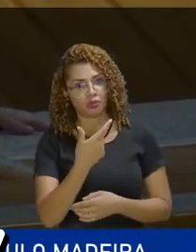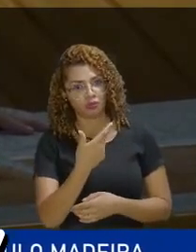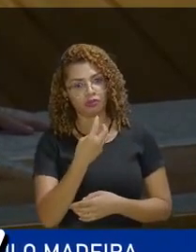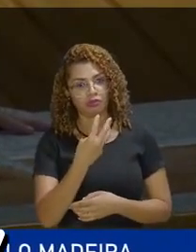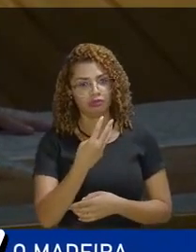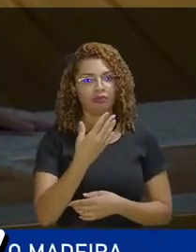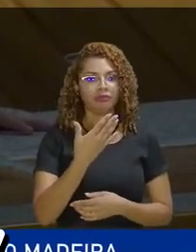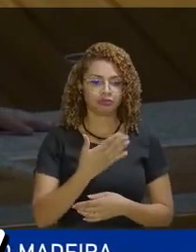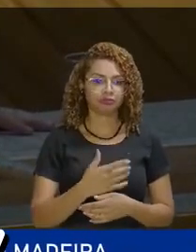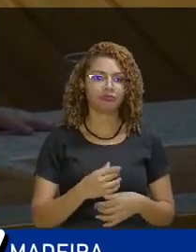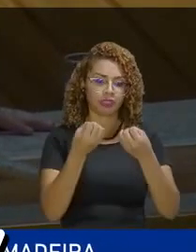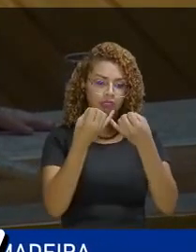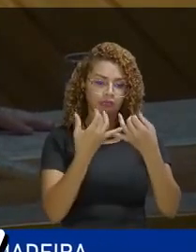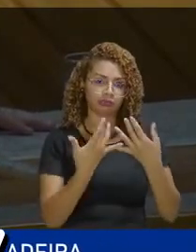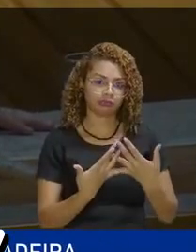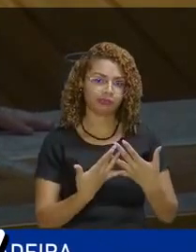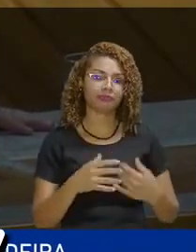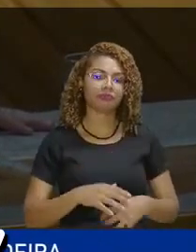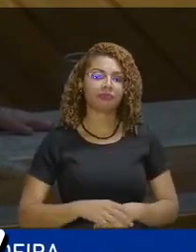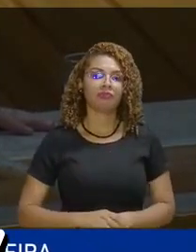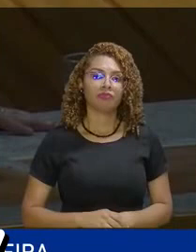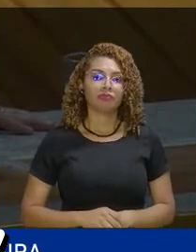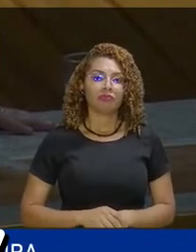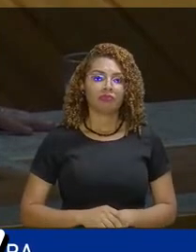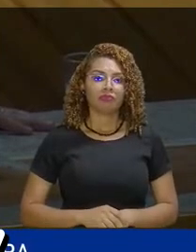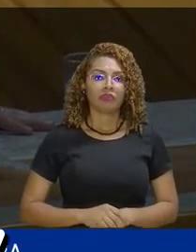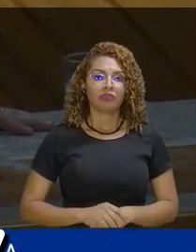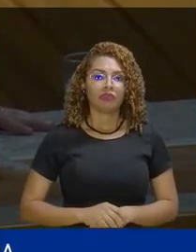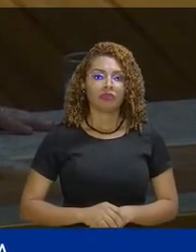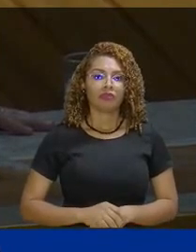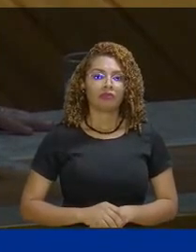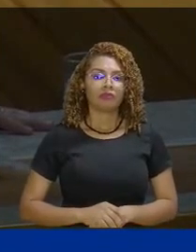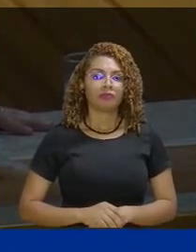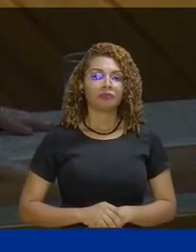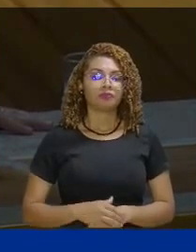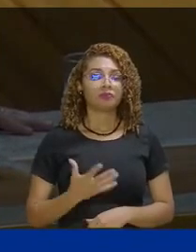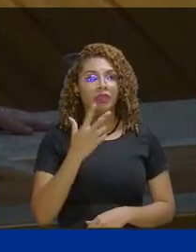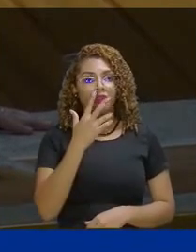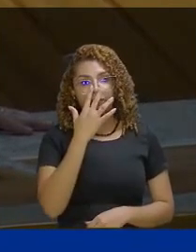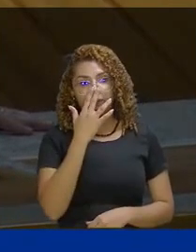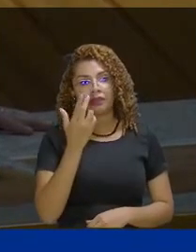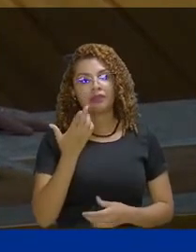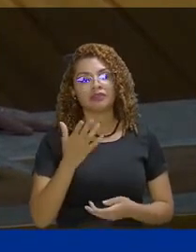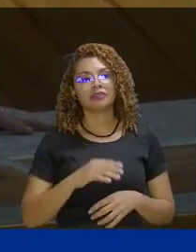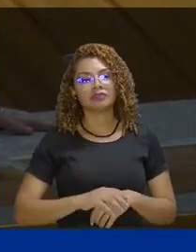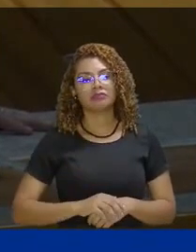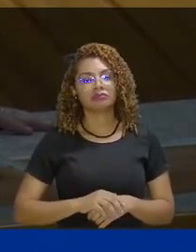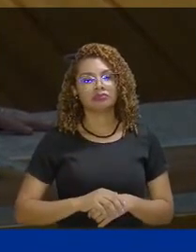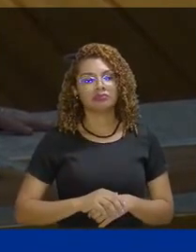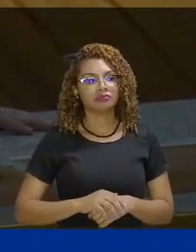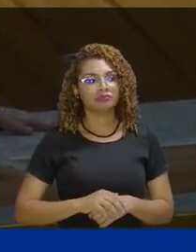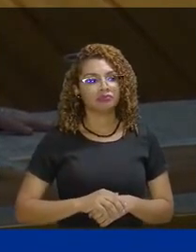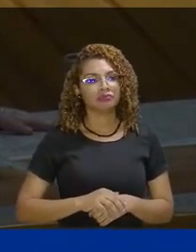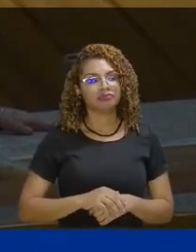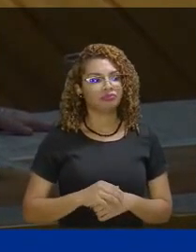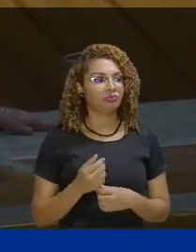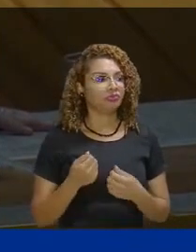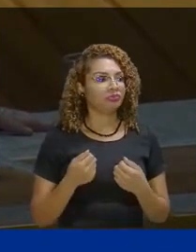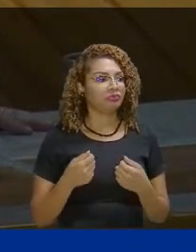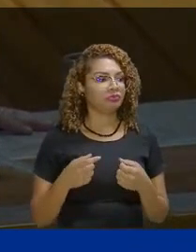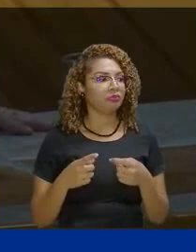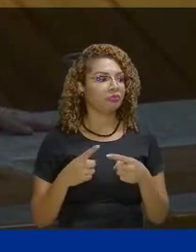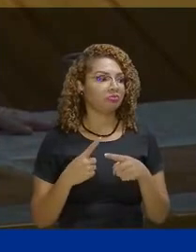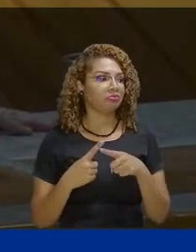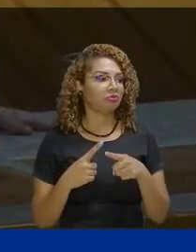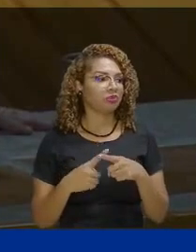alta consideração, respeitamos muito, mas me parece, senhor presidente e eminentes pares, que não há justa causa para se